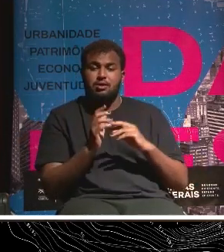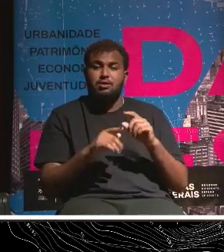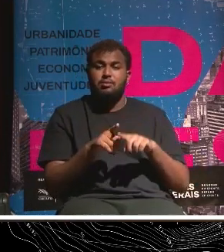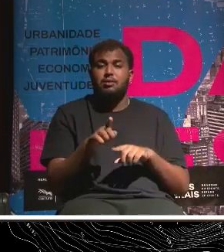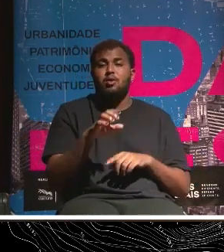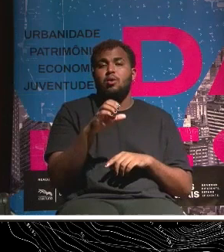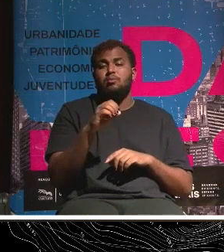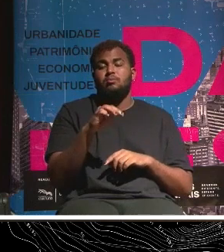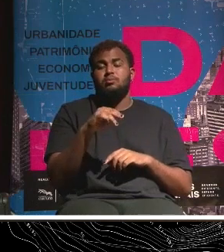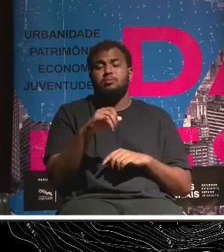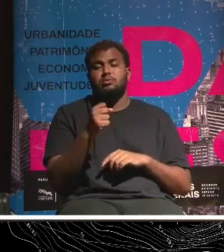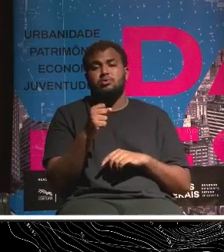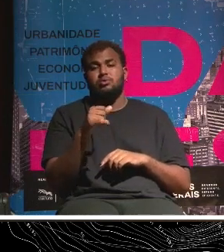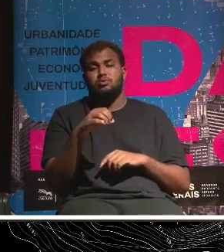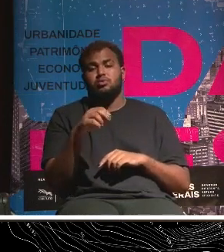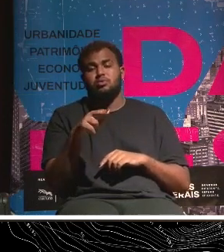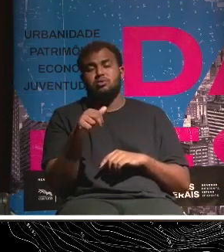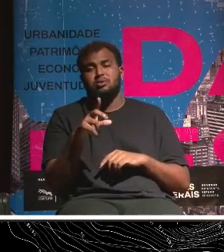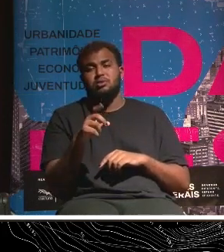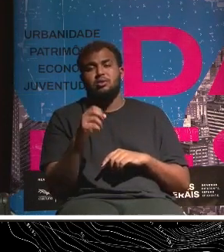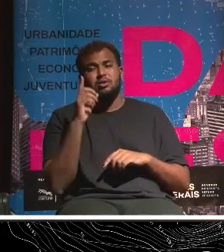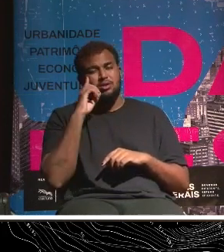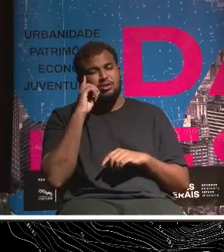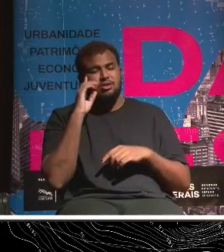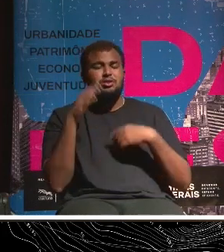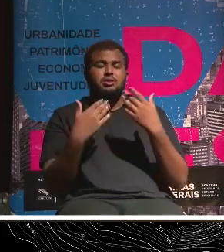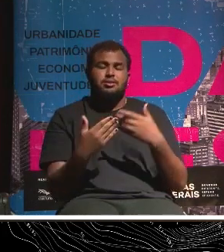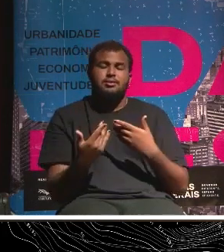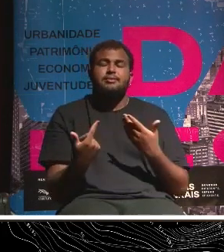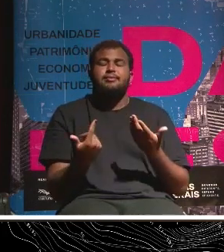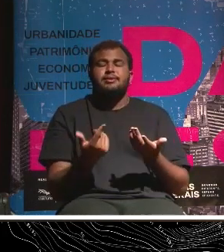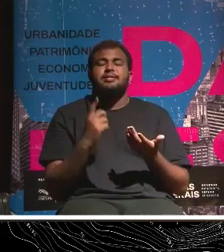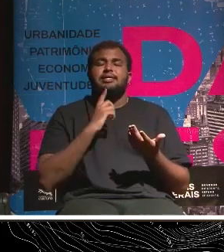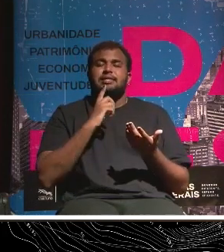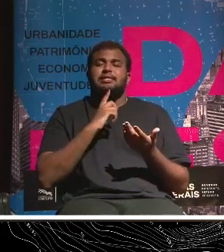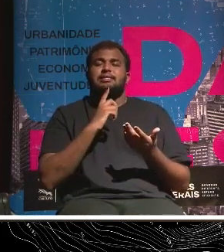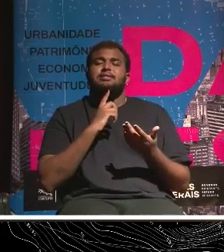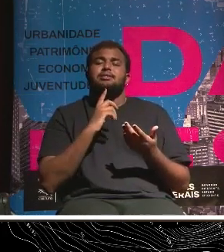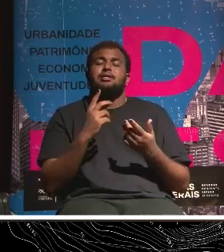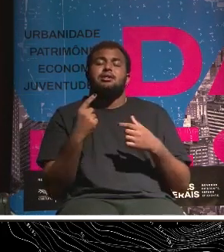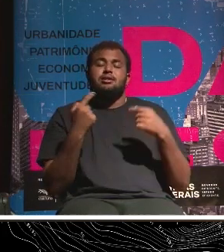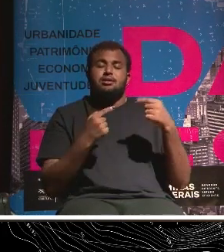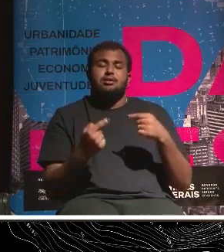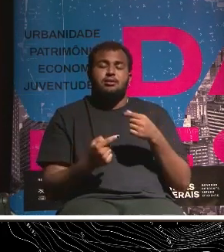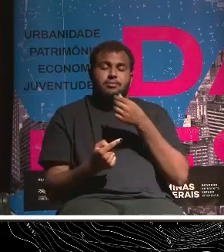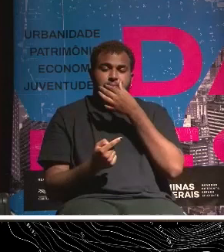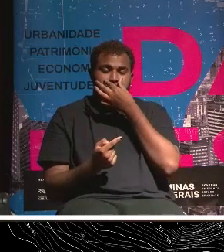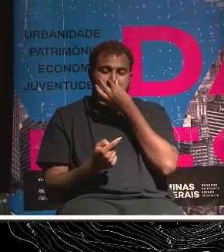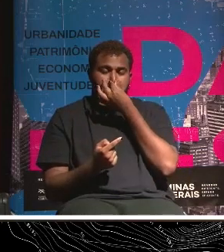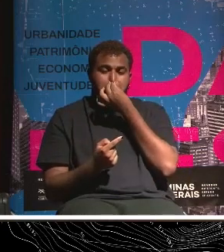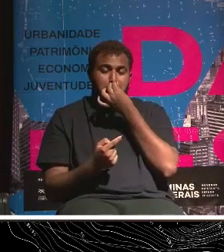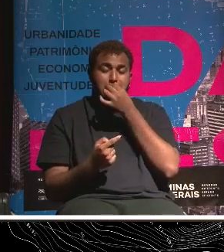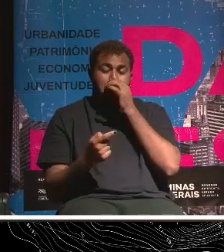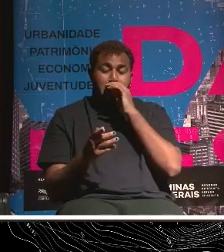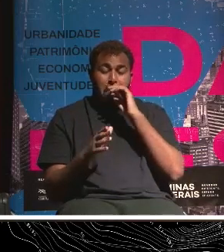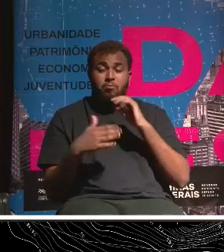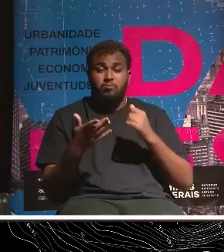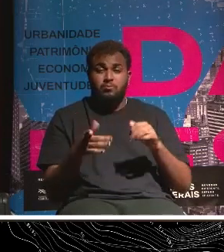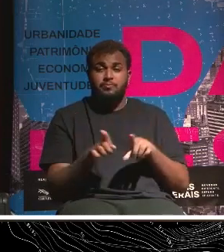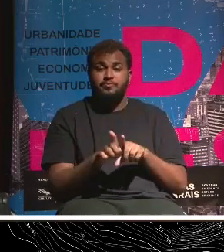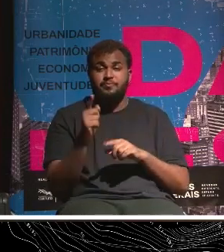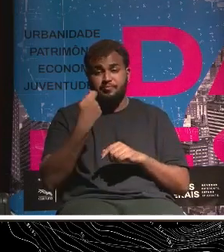comissionado, e também de outras formas no dia a dia. Então, trazer essa discussão da aporofobia, né, o conceito da Celina Cortina, da